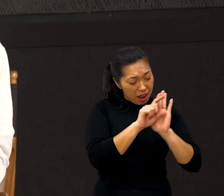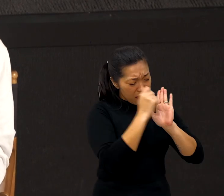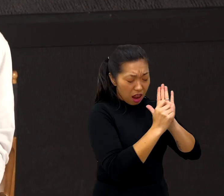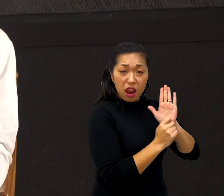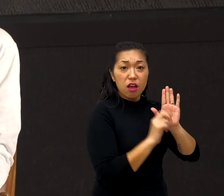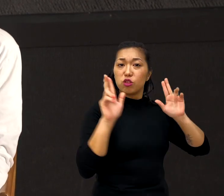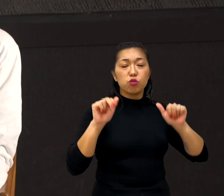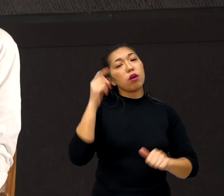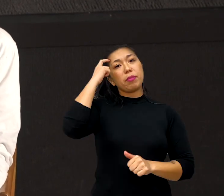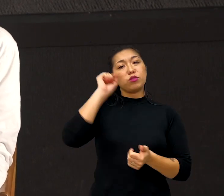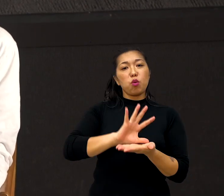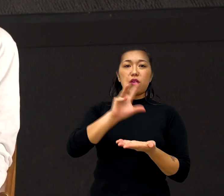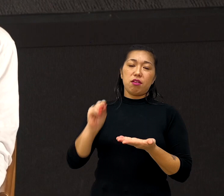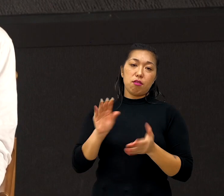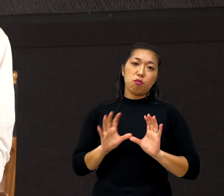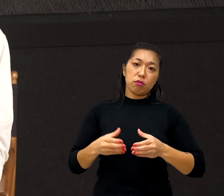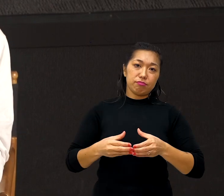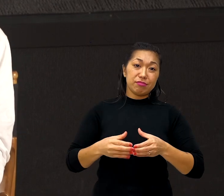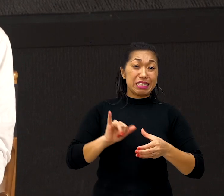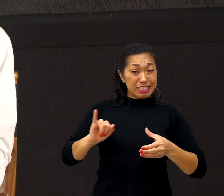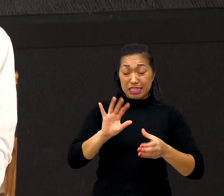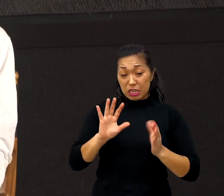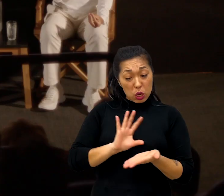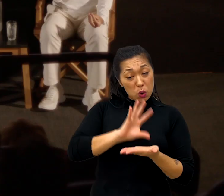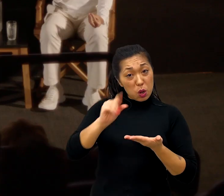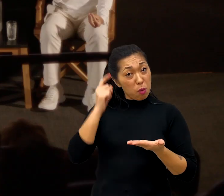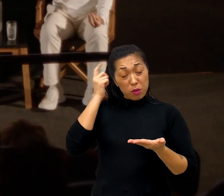pensou quilombo, pessoal, nós estamos fora.